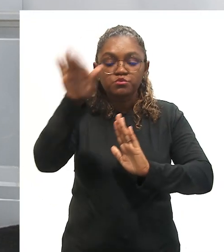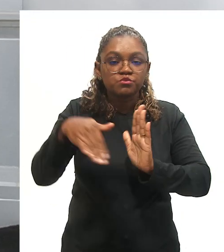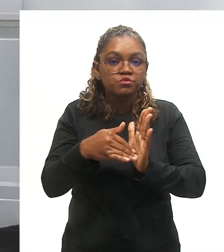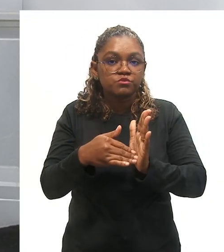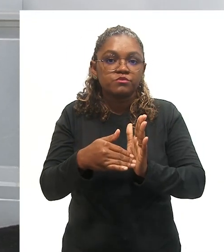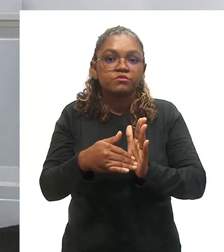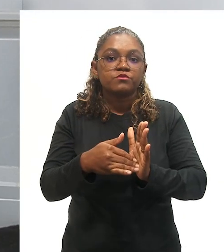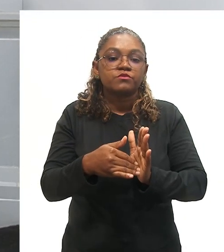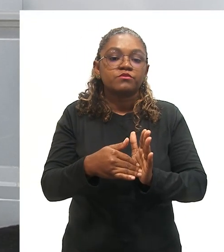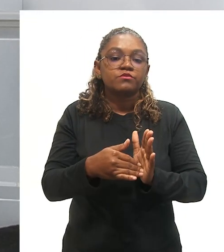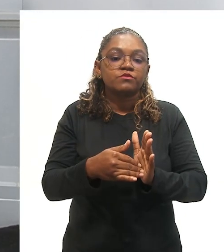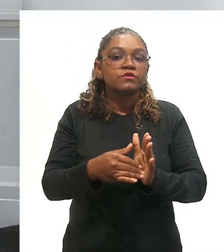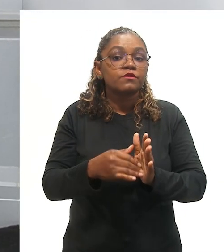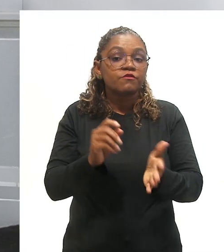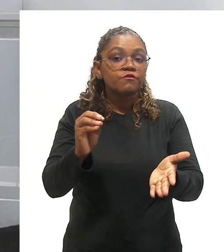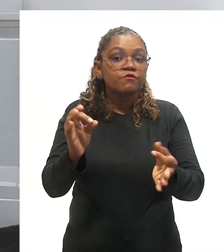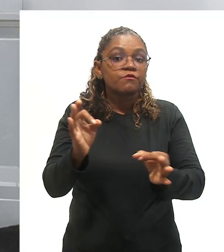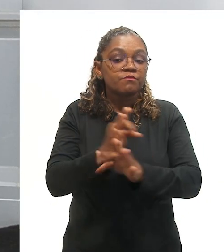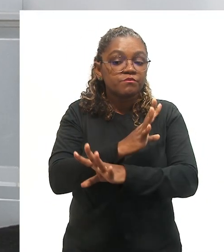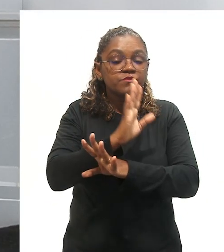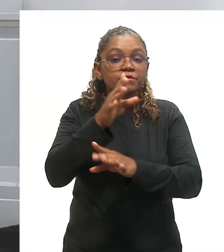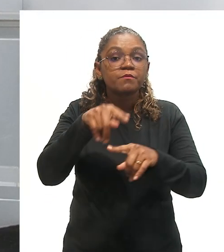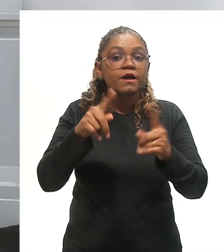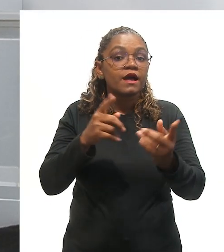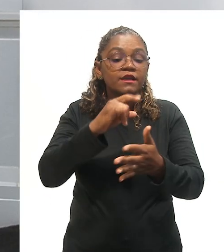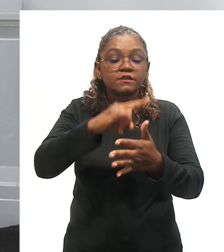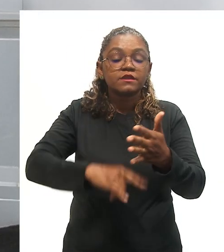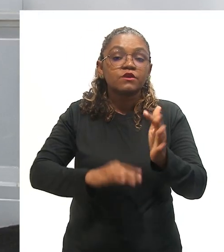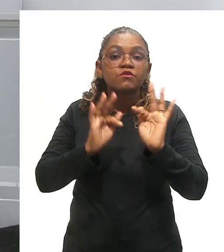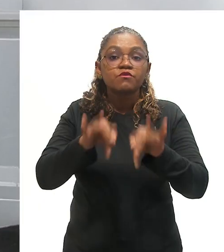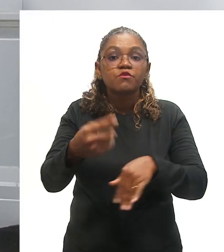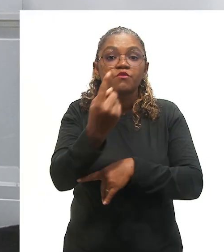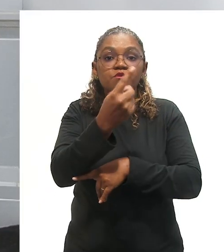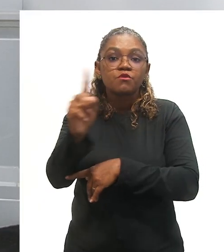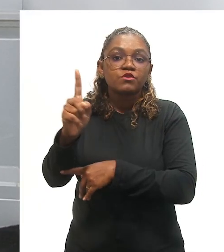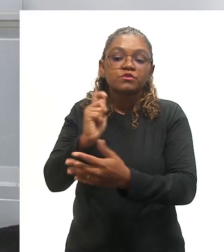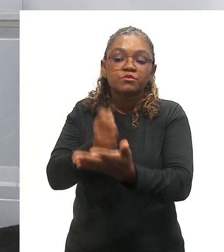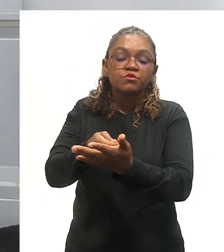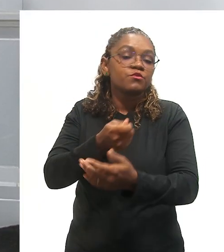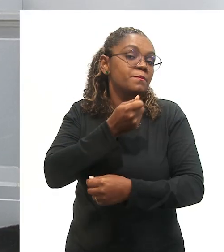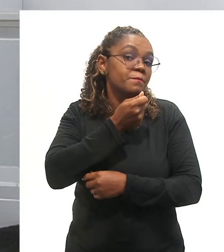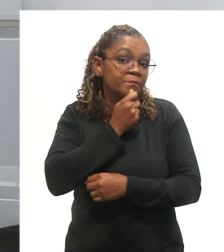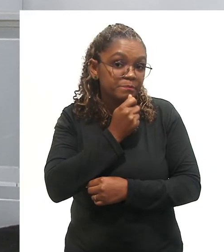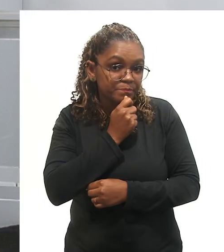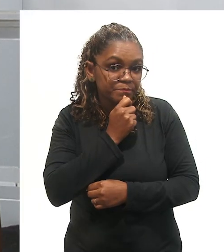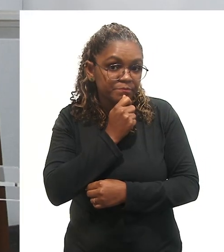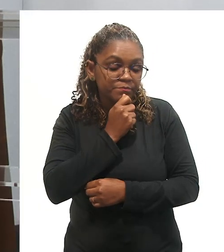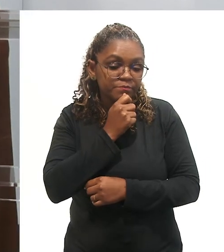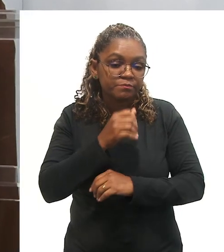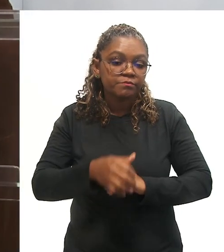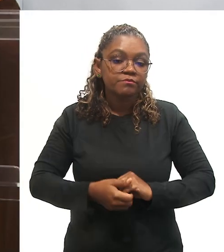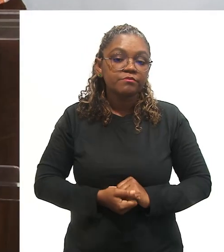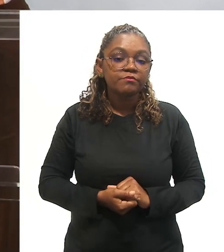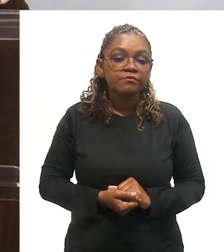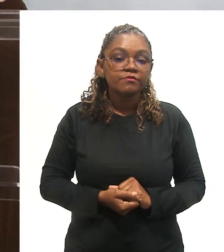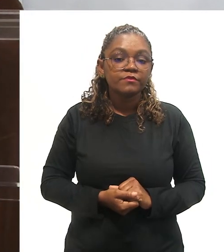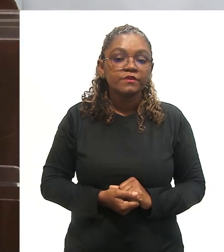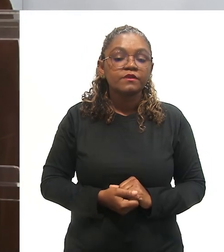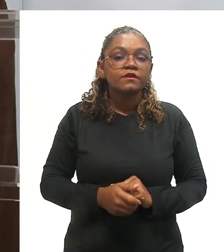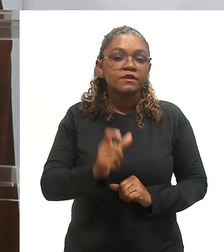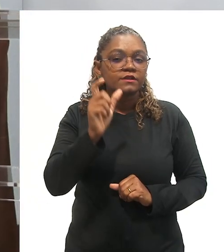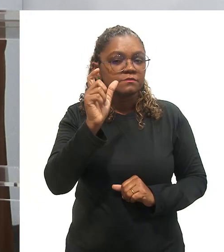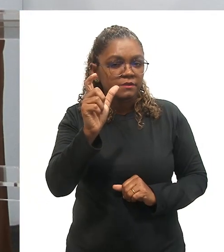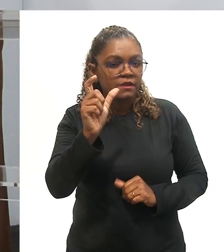está pronto para pagar. Só não fiz o documento final, que foi o pagamento. Alguns